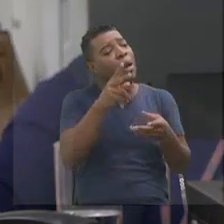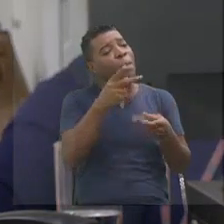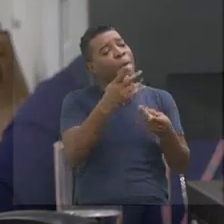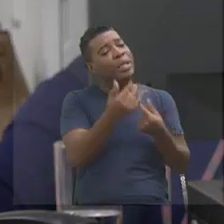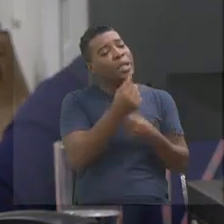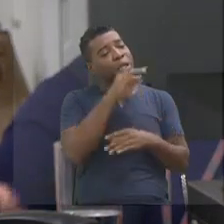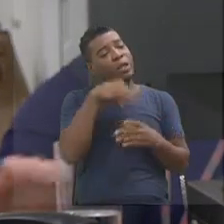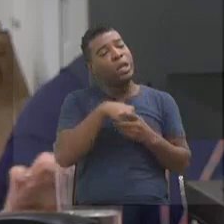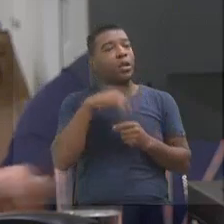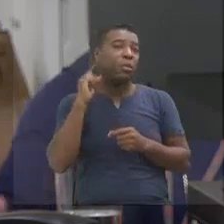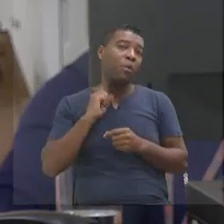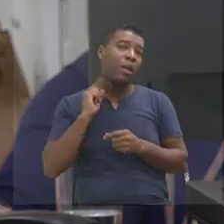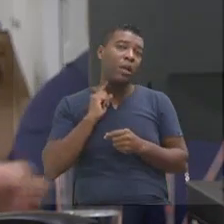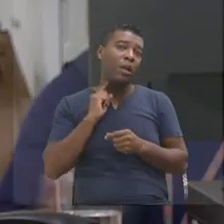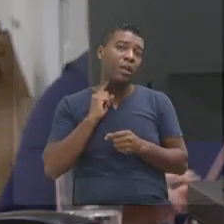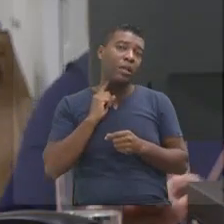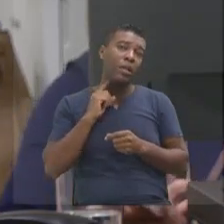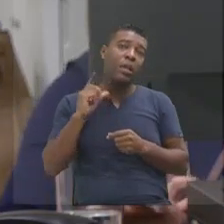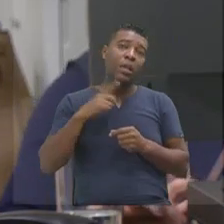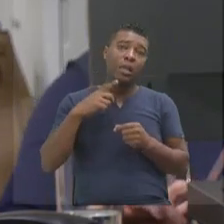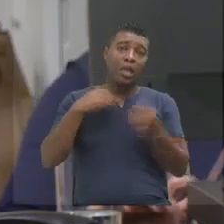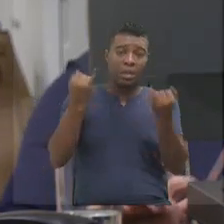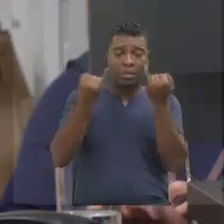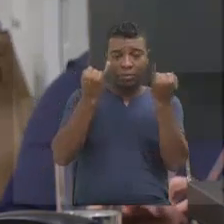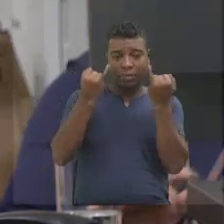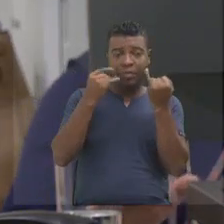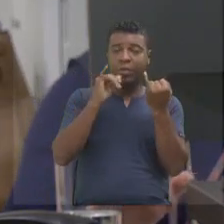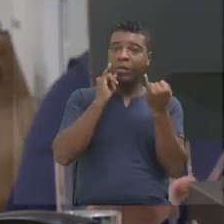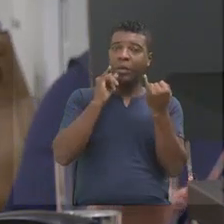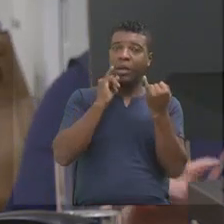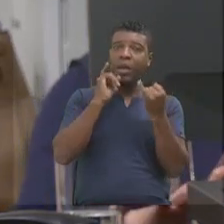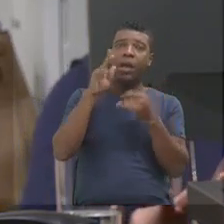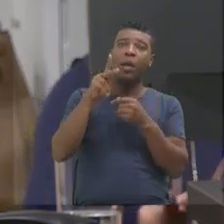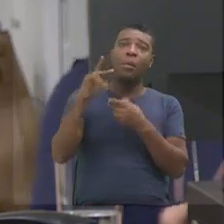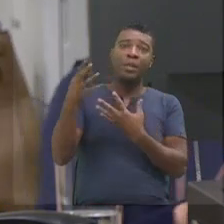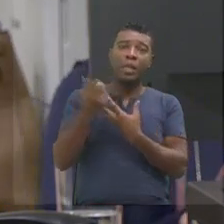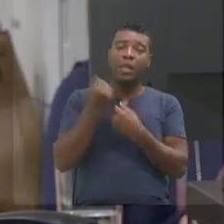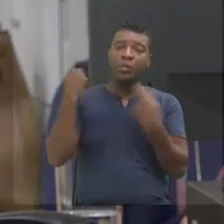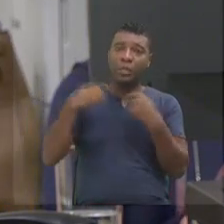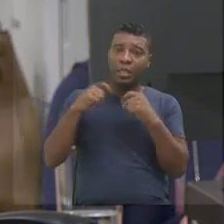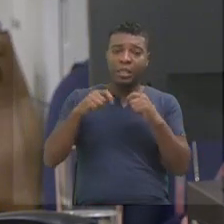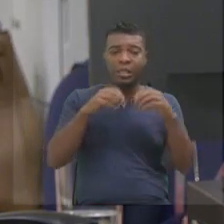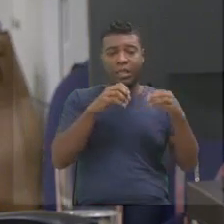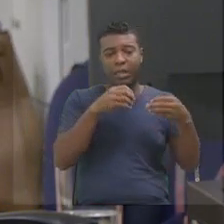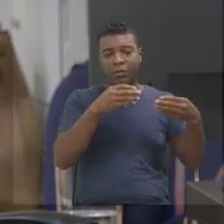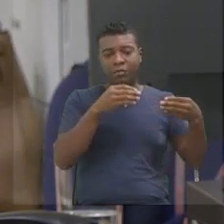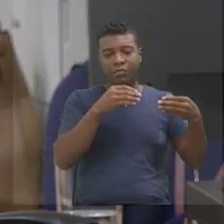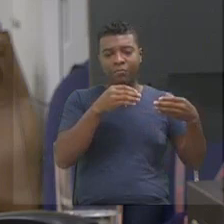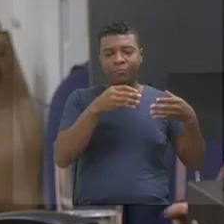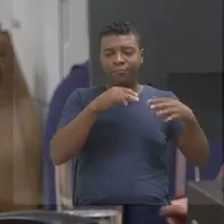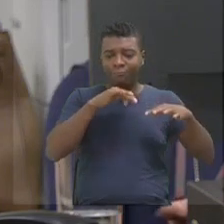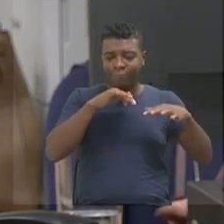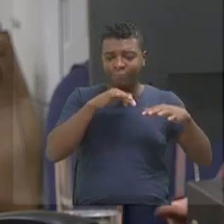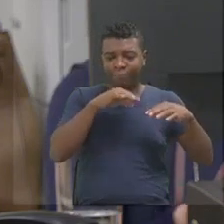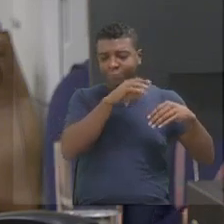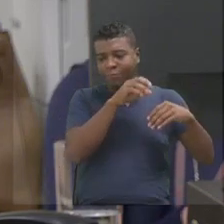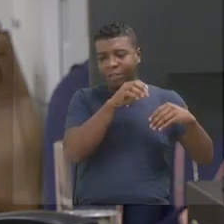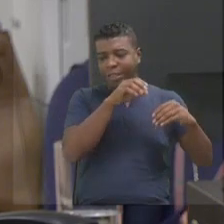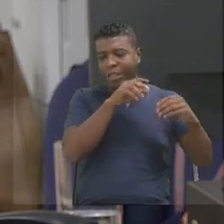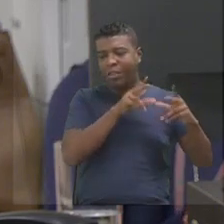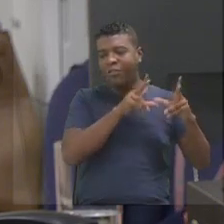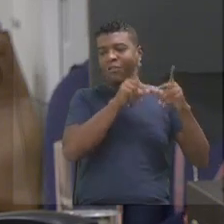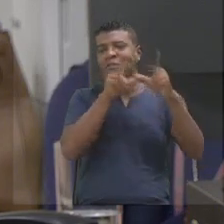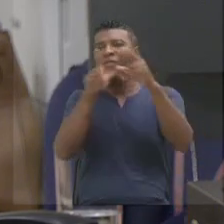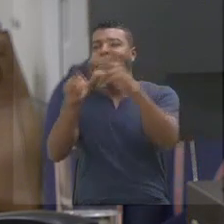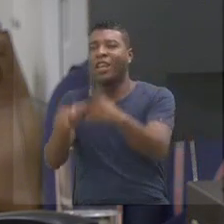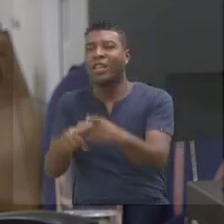a dado sobre as distâncias que os pacientes precisam deslocar especialmente os do interior do Estado para conseguir fazer